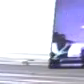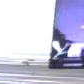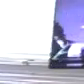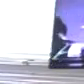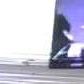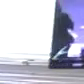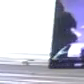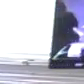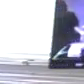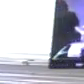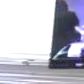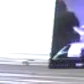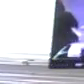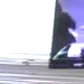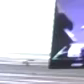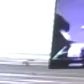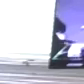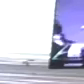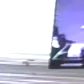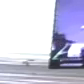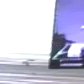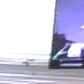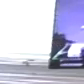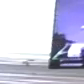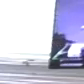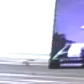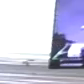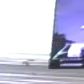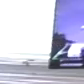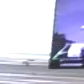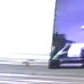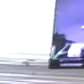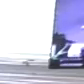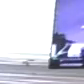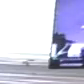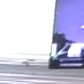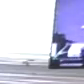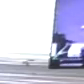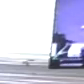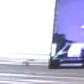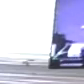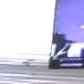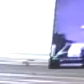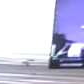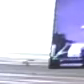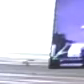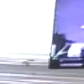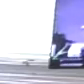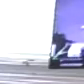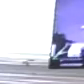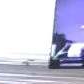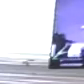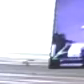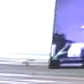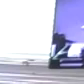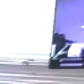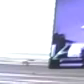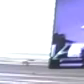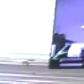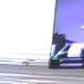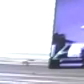vamos estipular um tempo para cada senão não vai conseguir ouvir a todos pelo adiantado do horário três minutos está bom?